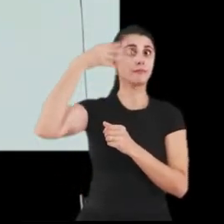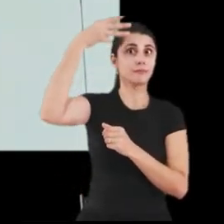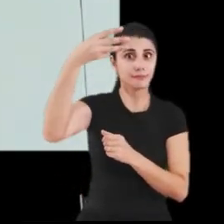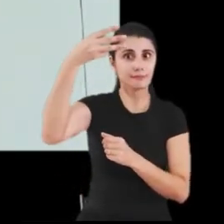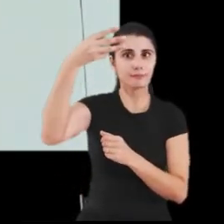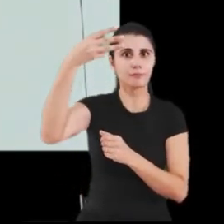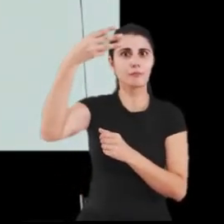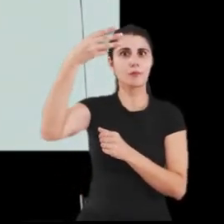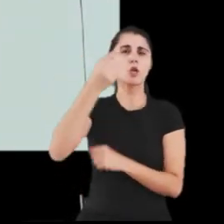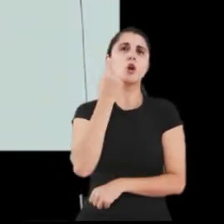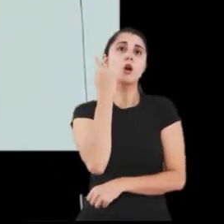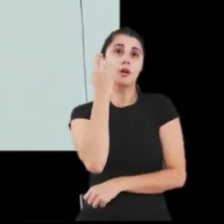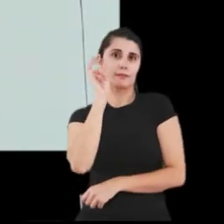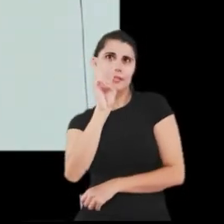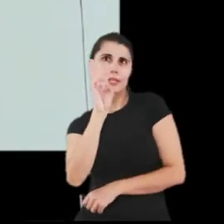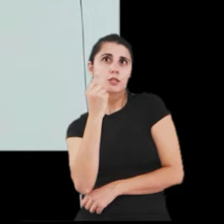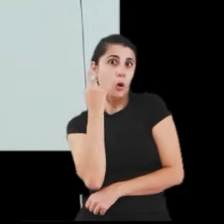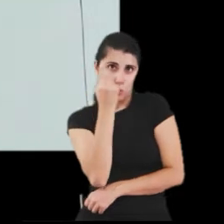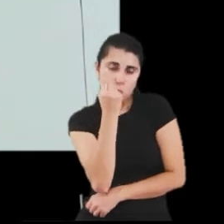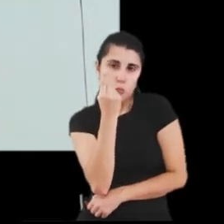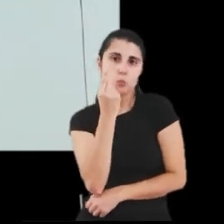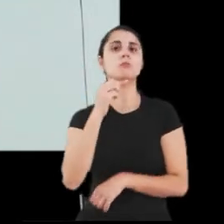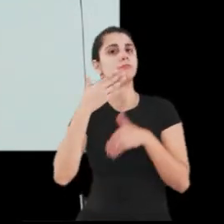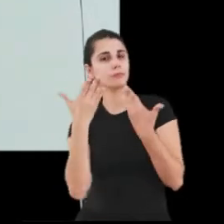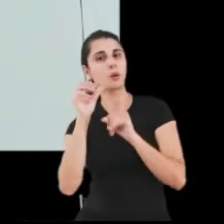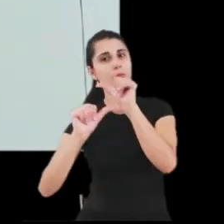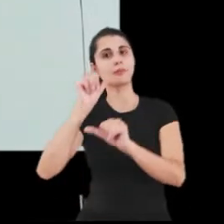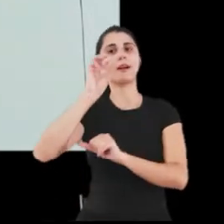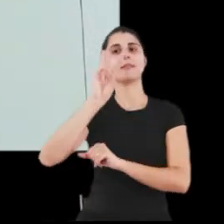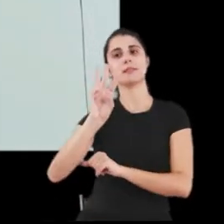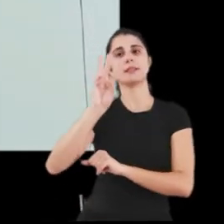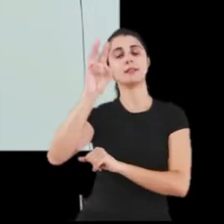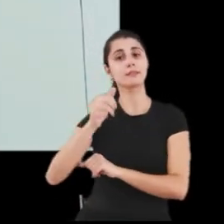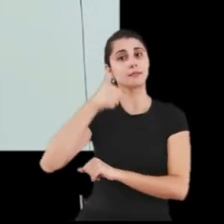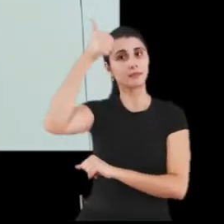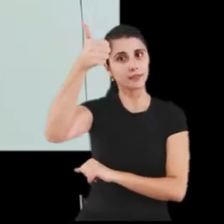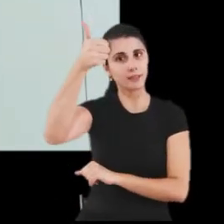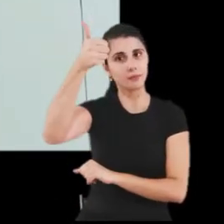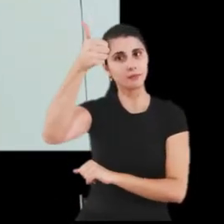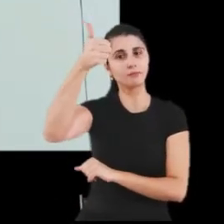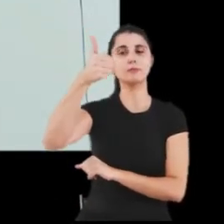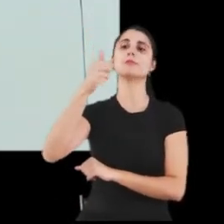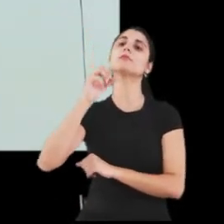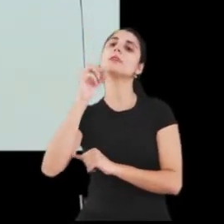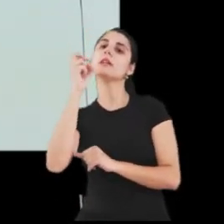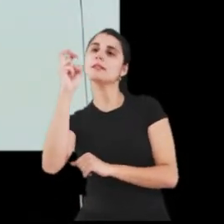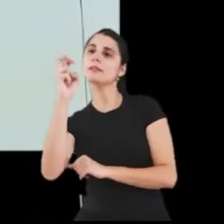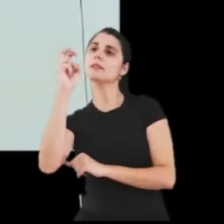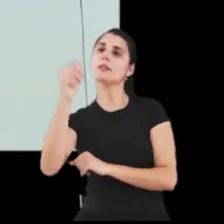Apareceu um fator 3, então é 3 elevado a 1, e um fator 5, 5 elevado